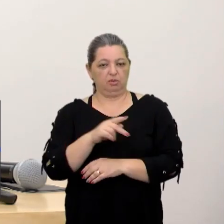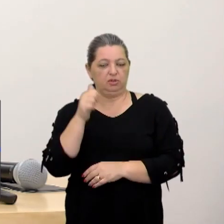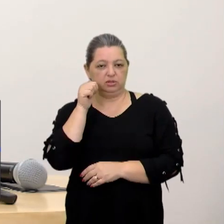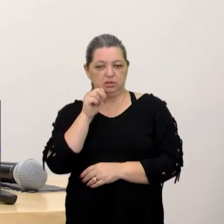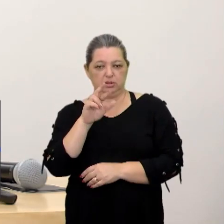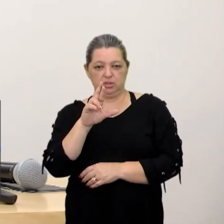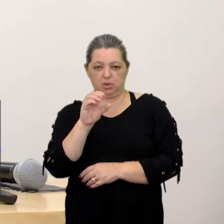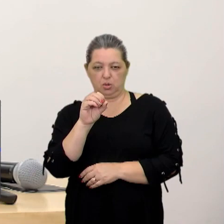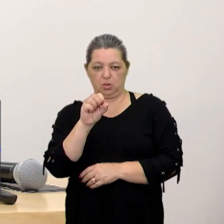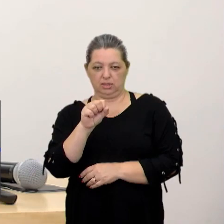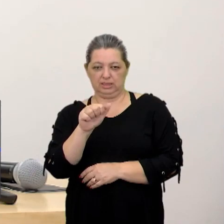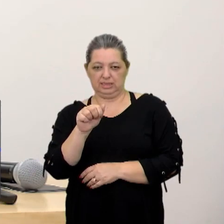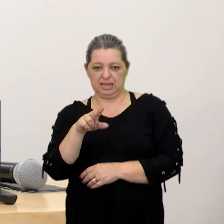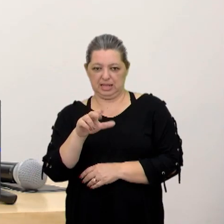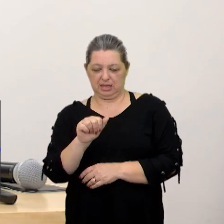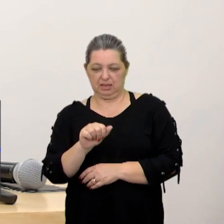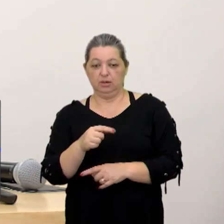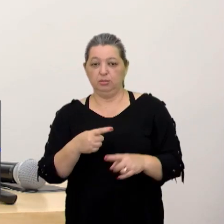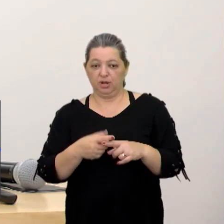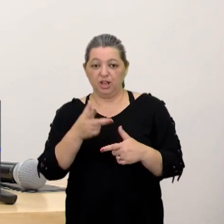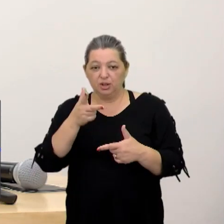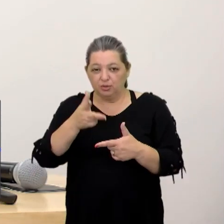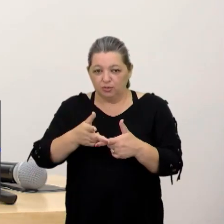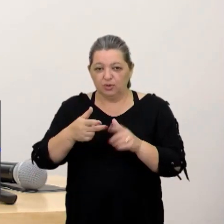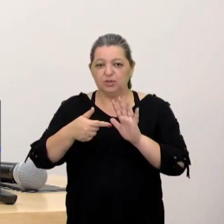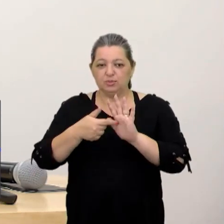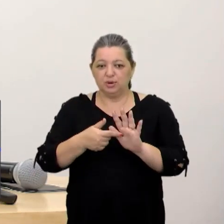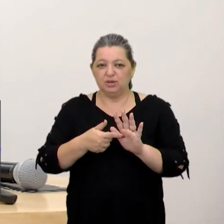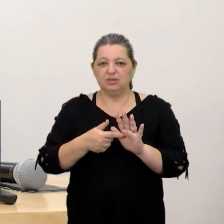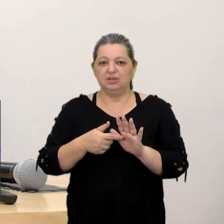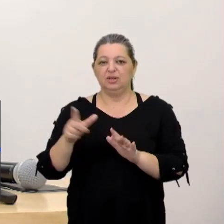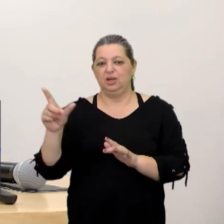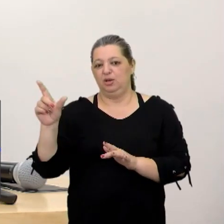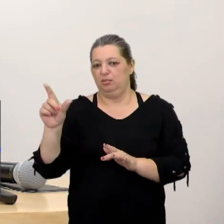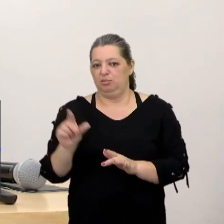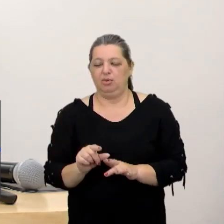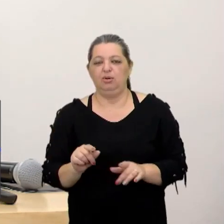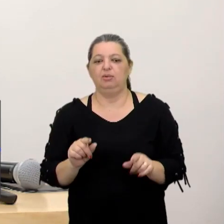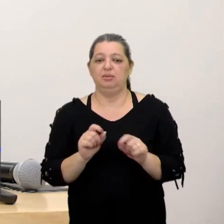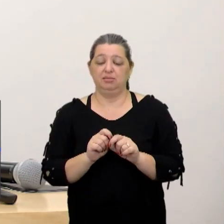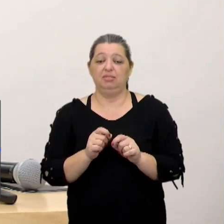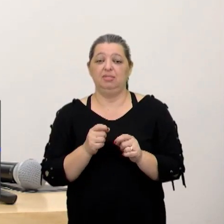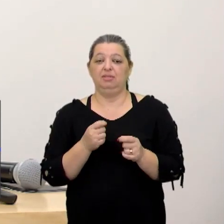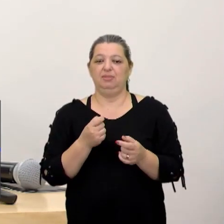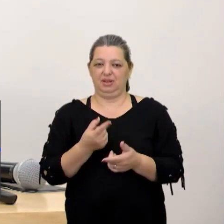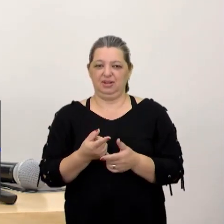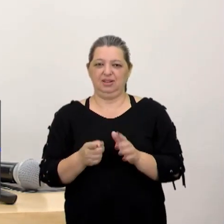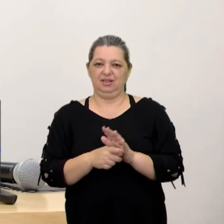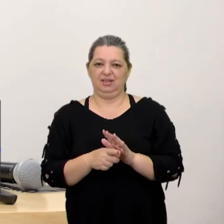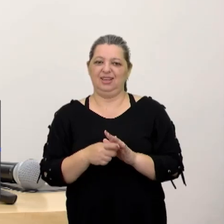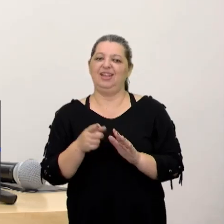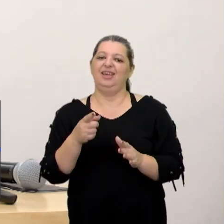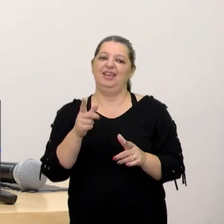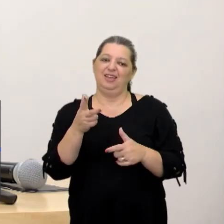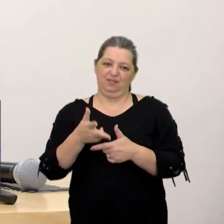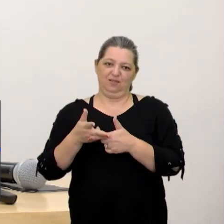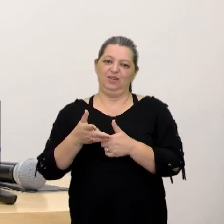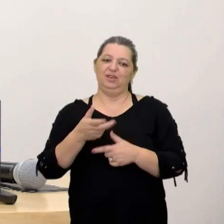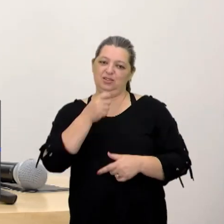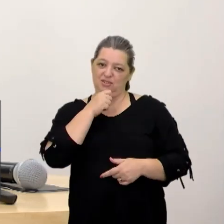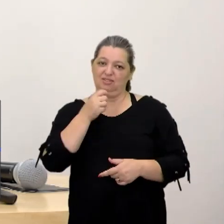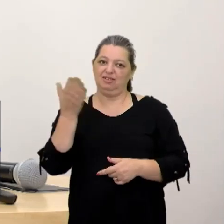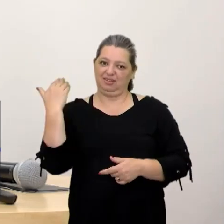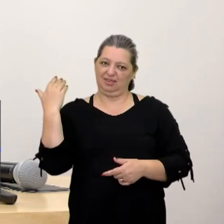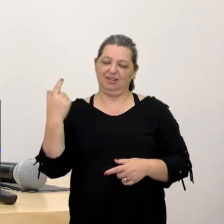no chat aí. Porque lá aqui no vídeo fala, diminuiu aí o valor da cesta básica. É realmente, é um vídeo anterior, né, professora?